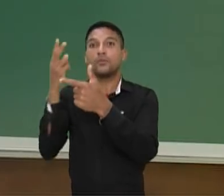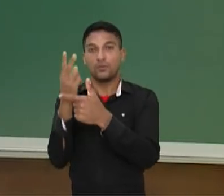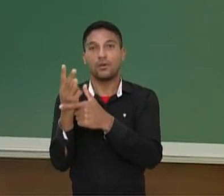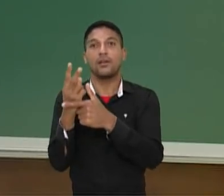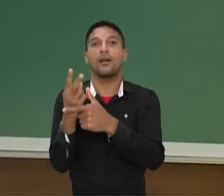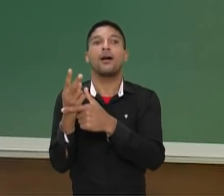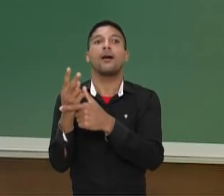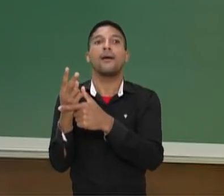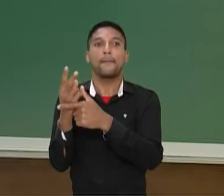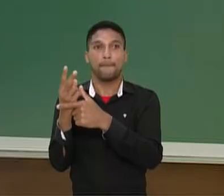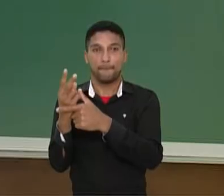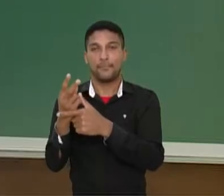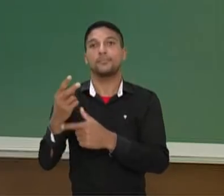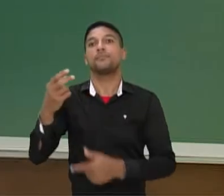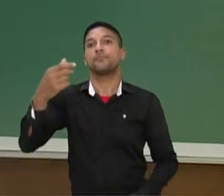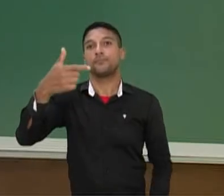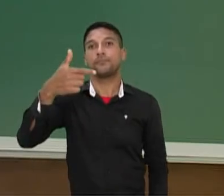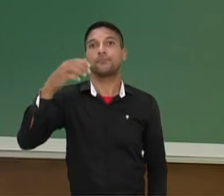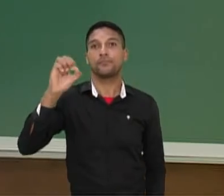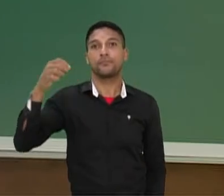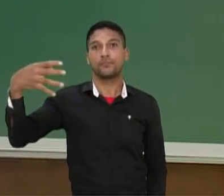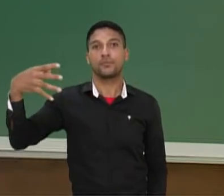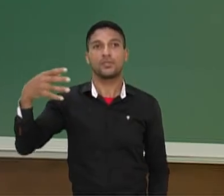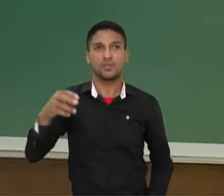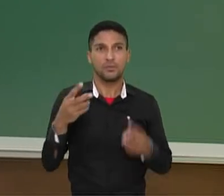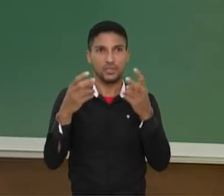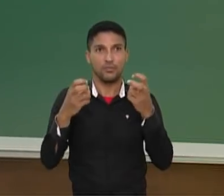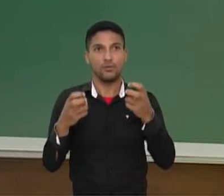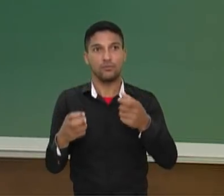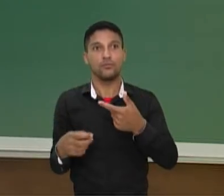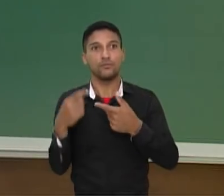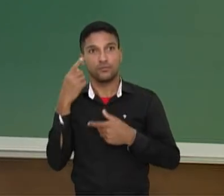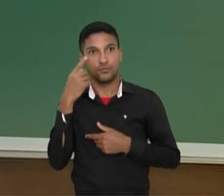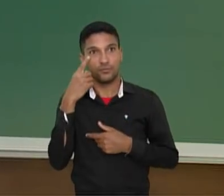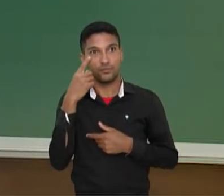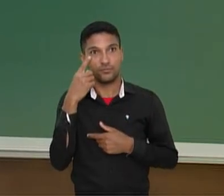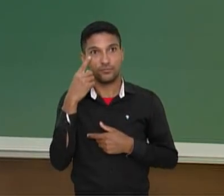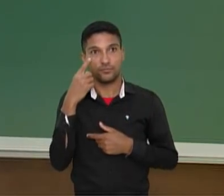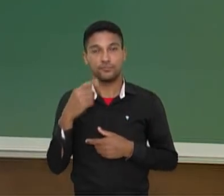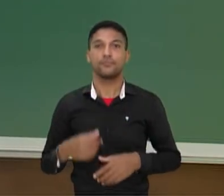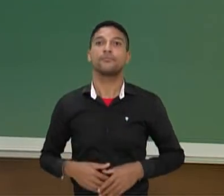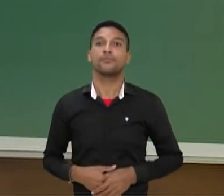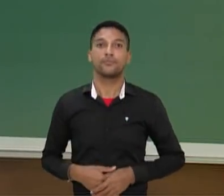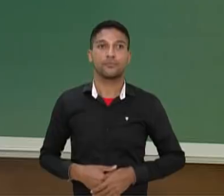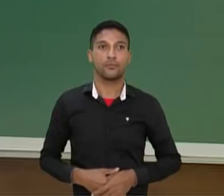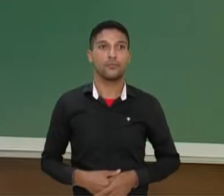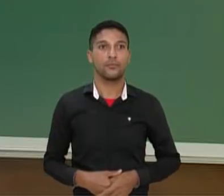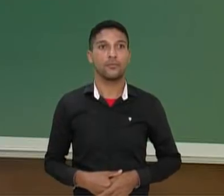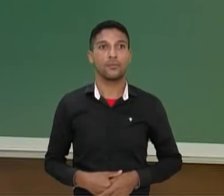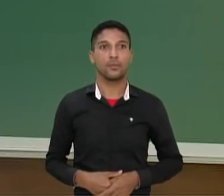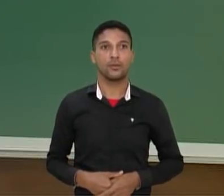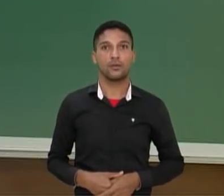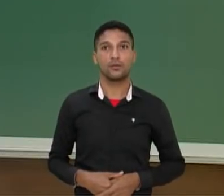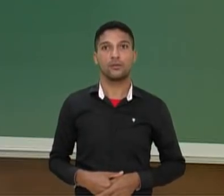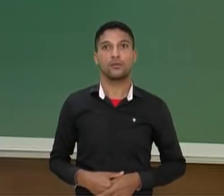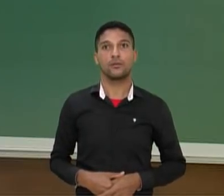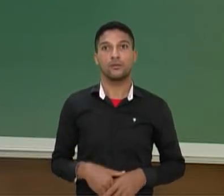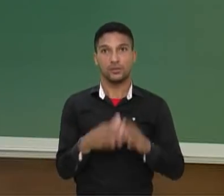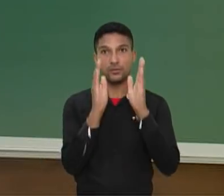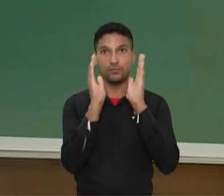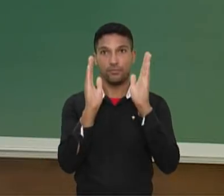né? Ó, ela tem que ser maior que a de cima. A de cima cabe aqui quase umas 3 vezes, certo? Mais de 3 vezes,